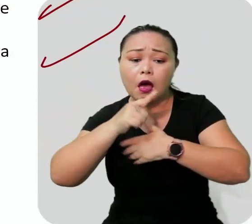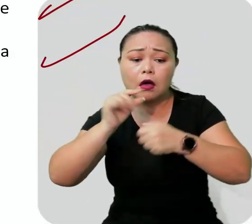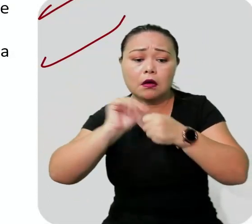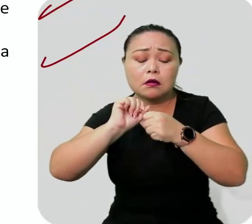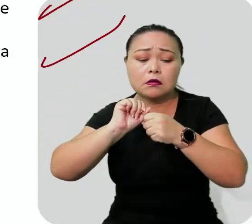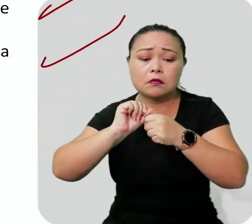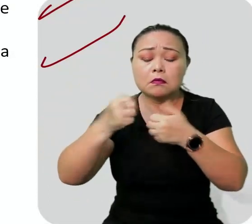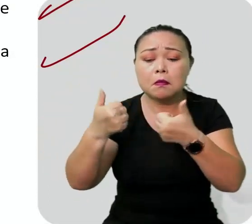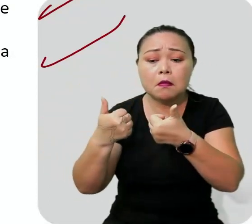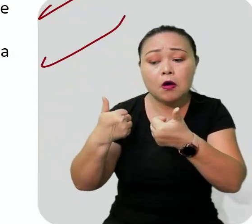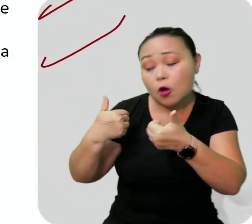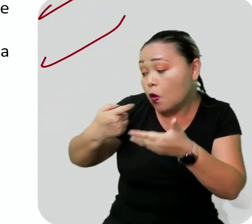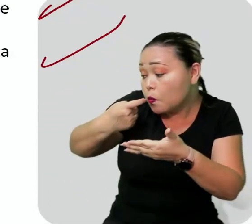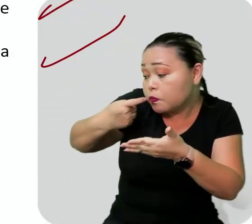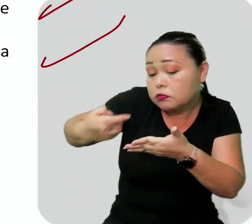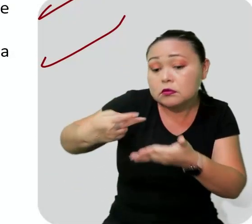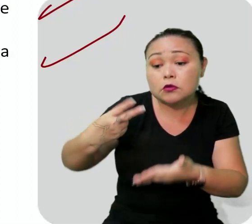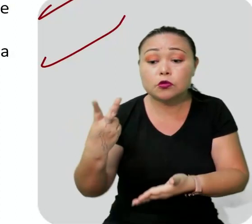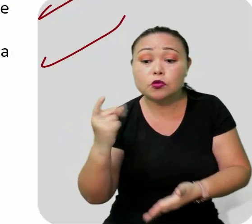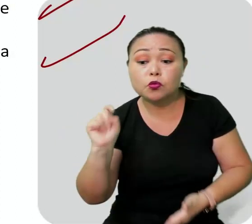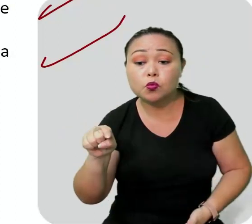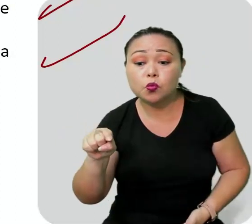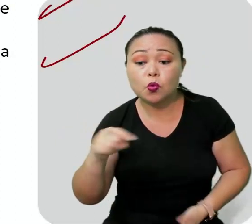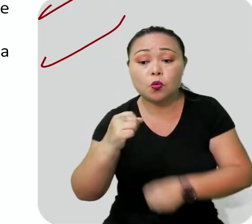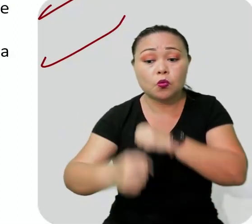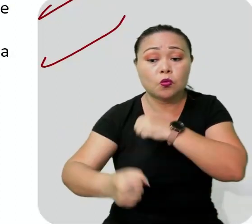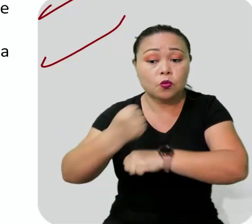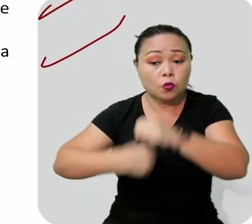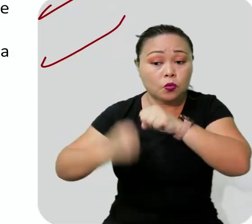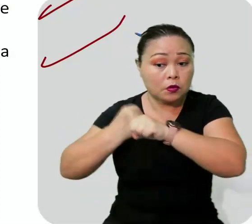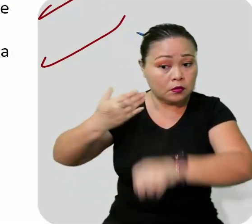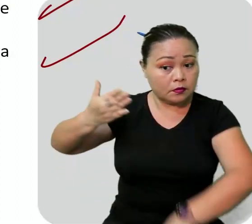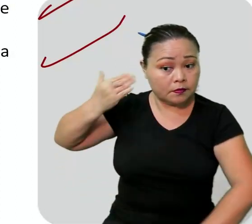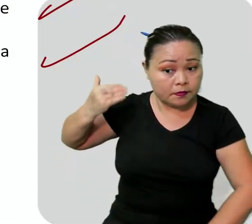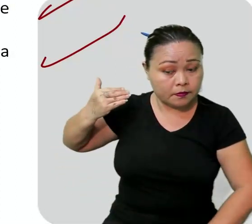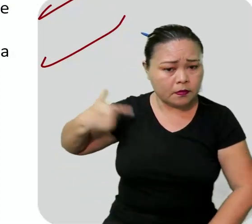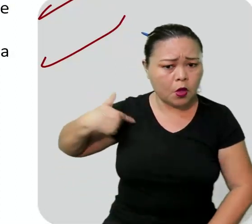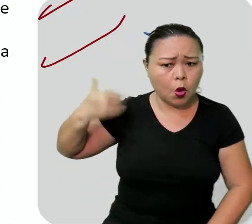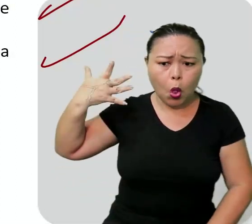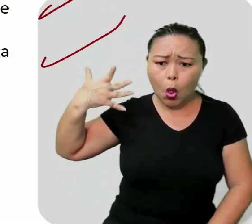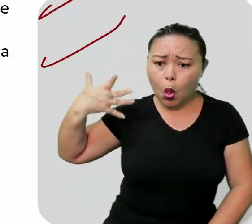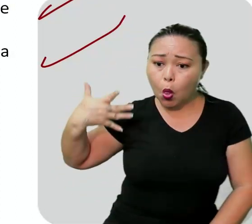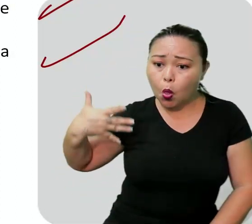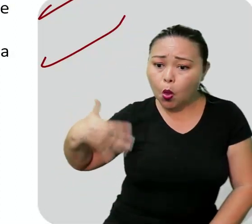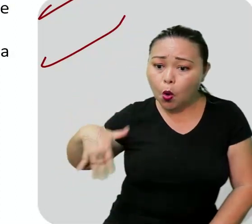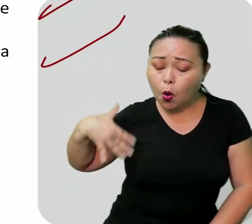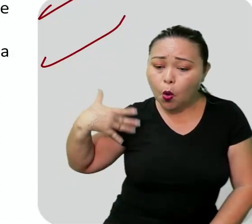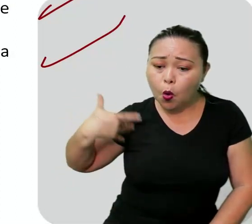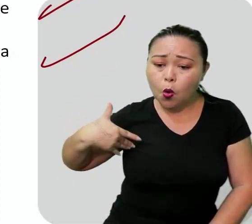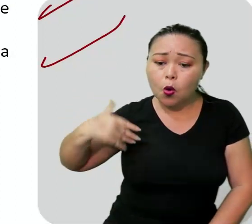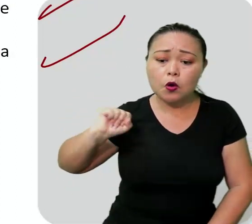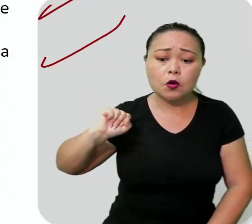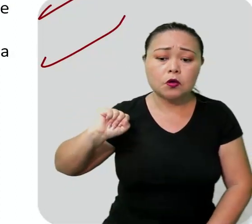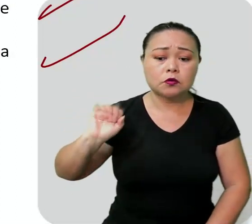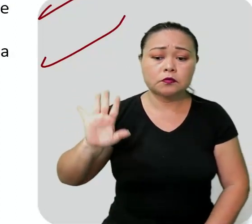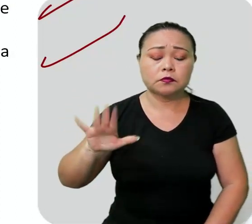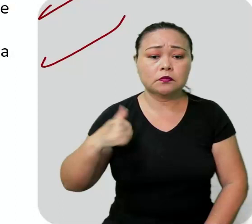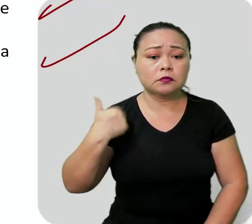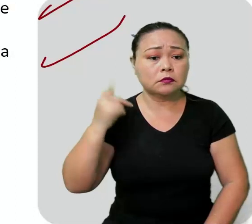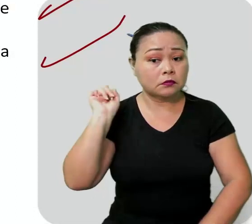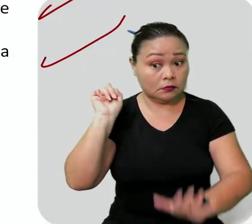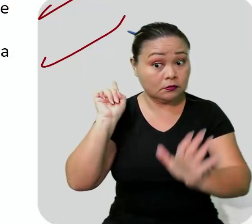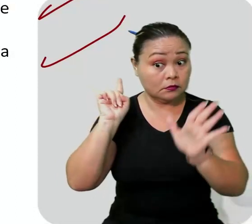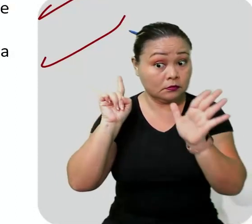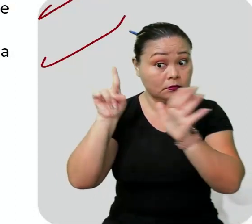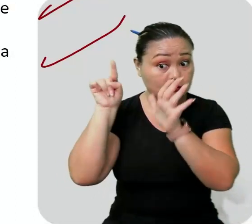mediterrânea nos últimos 2.000 anos atrás. Nossa! Lembra? Não é à toa que é uma questão